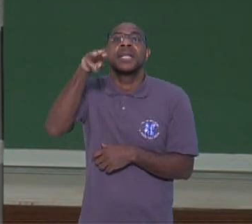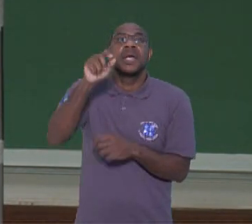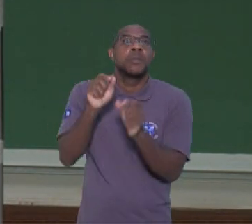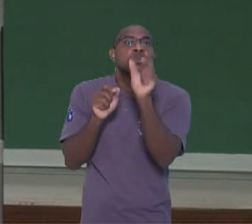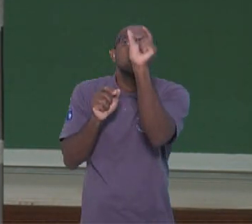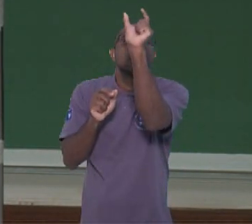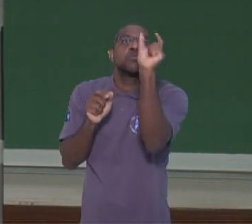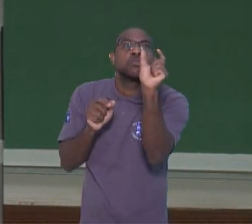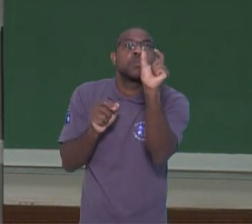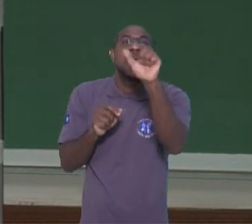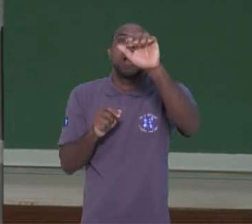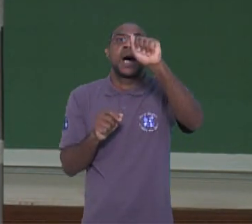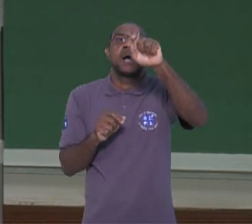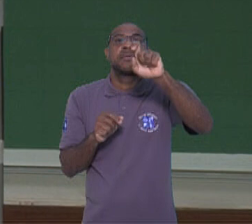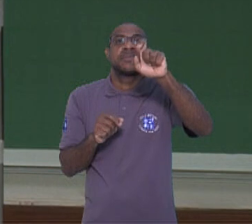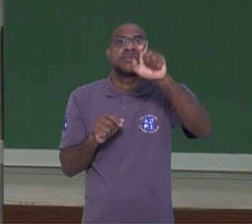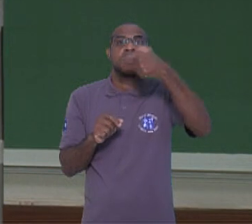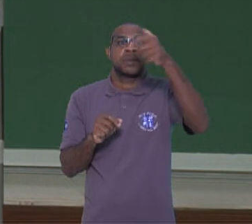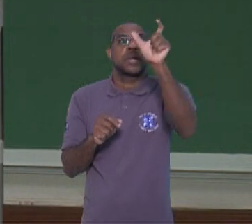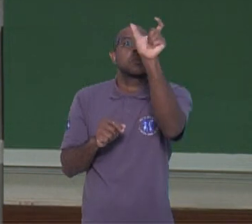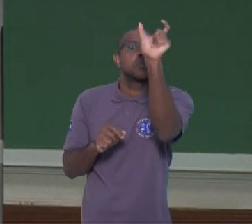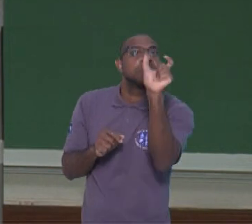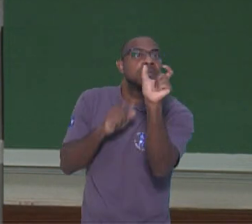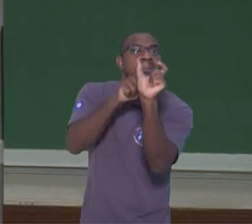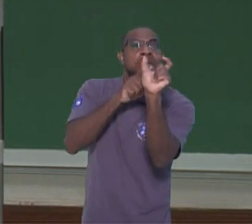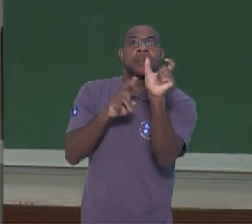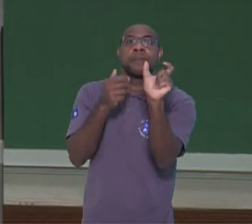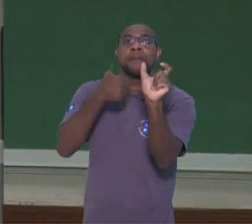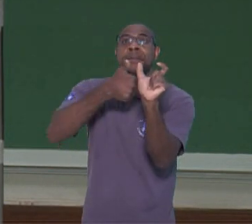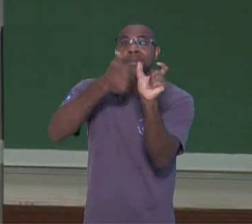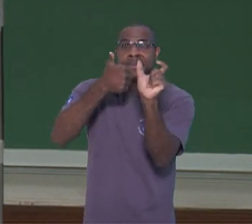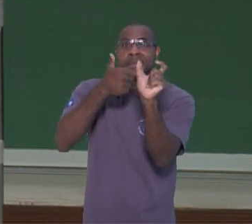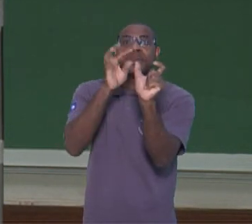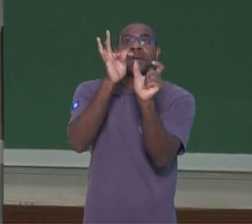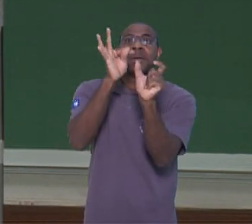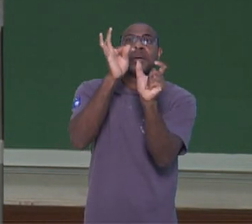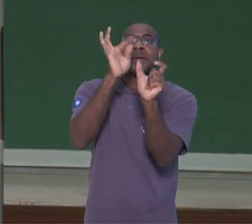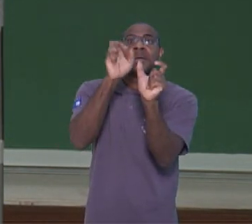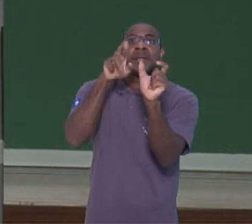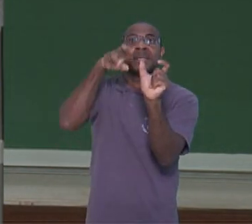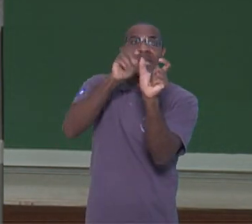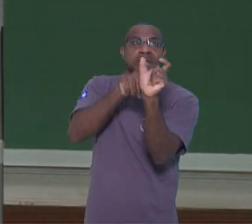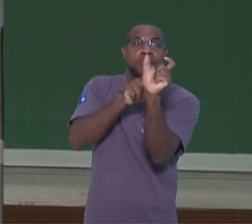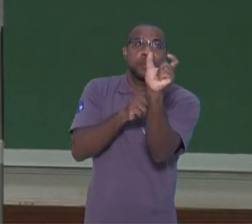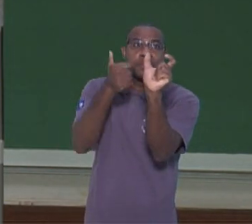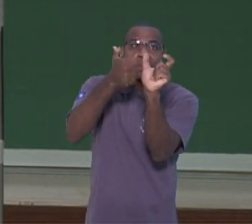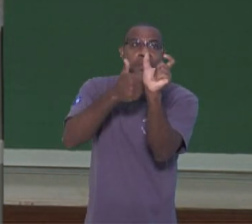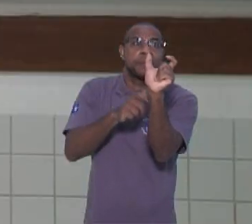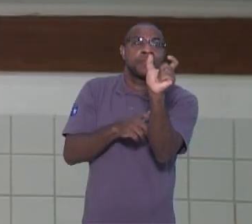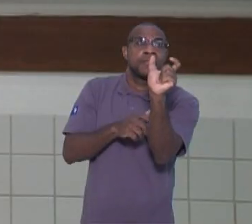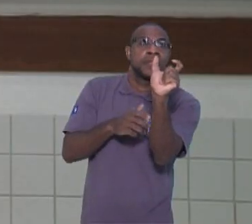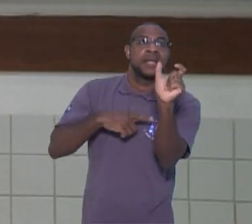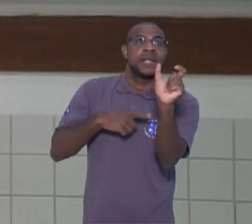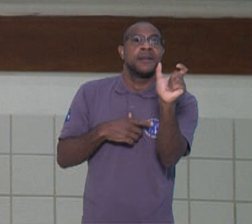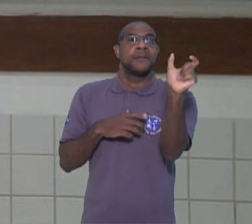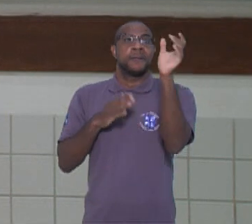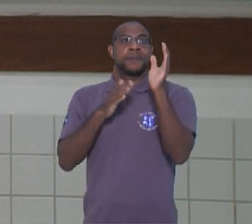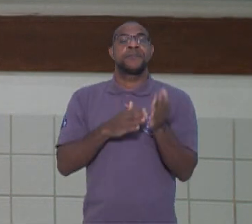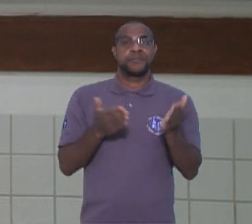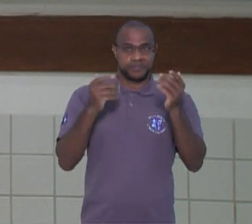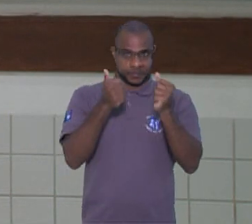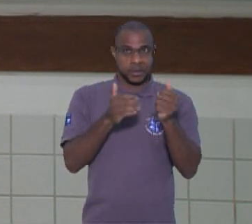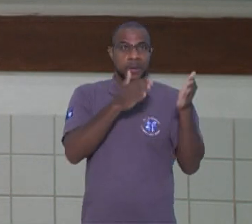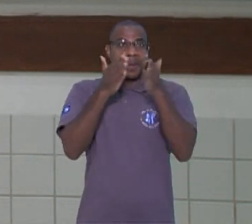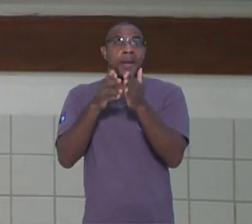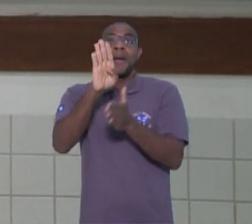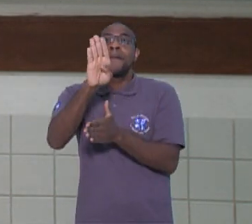ao quadrado, você subentende que, ah, esse é o primeiro termo. Legal, né? E temos bx.